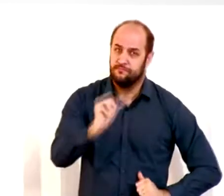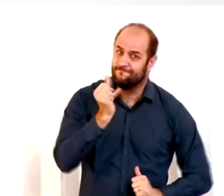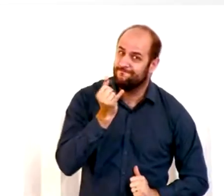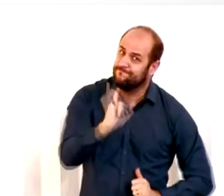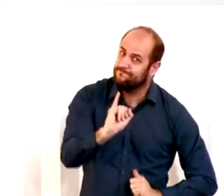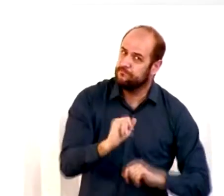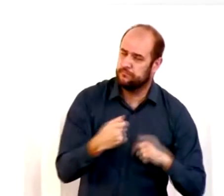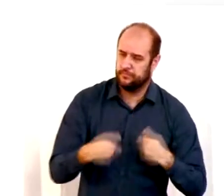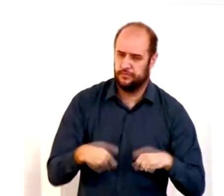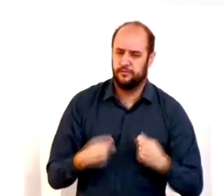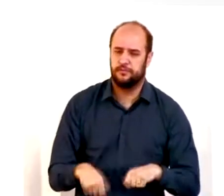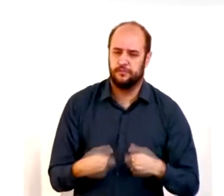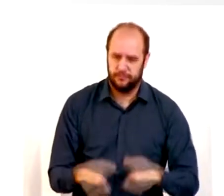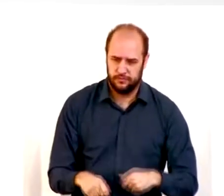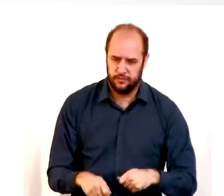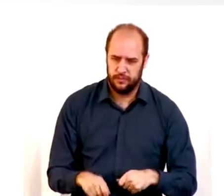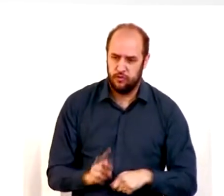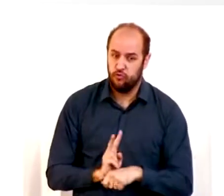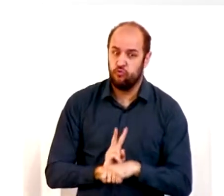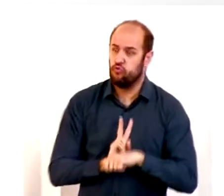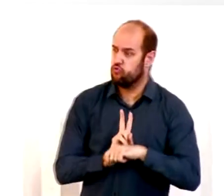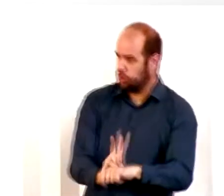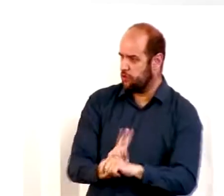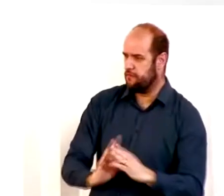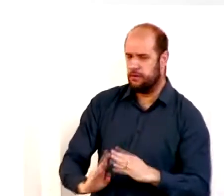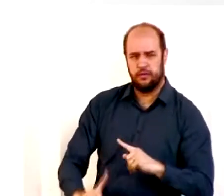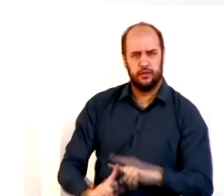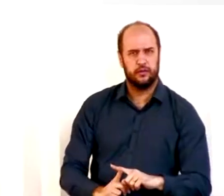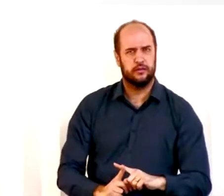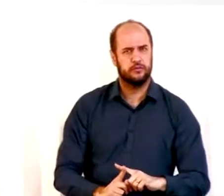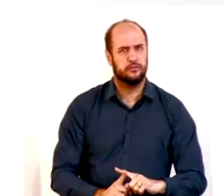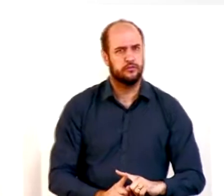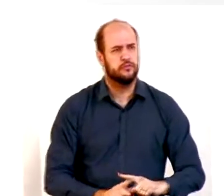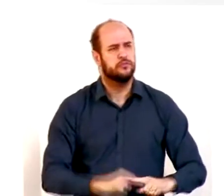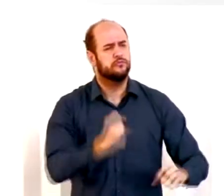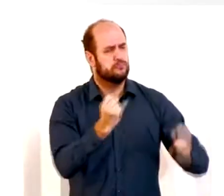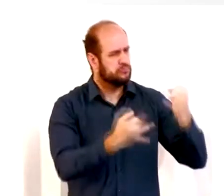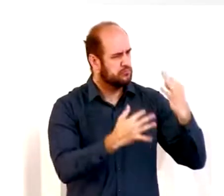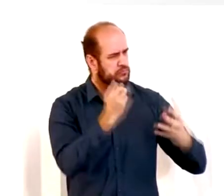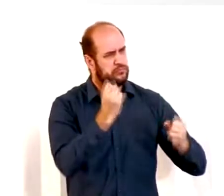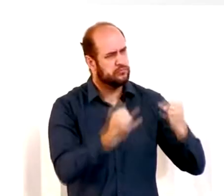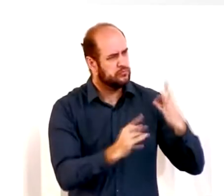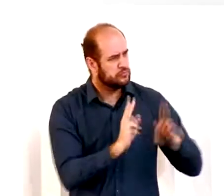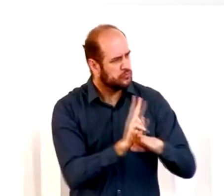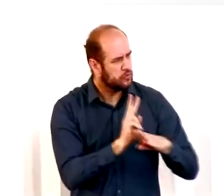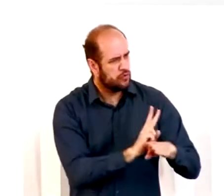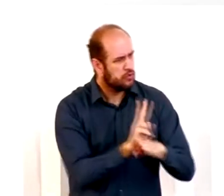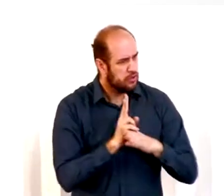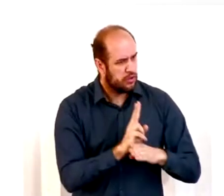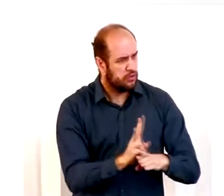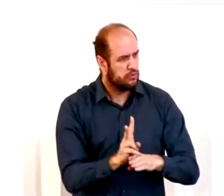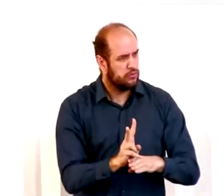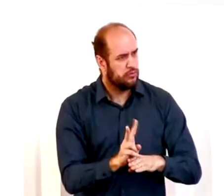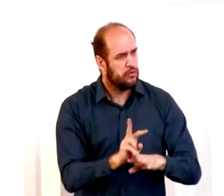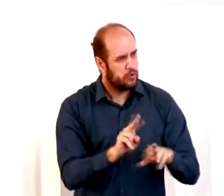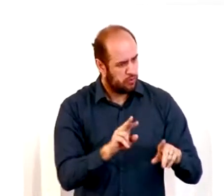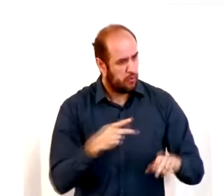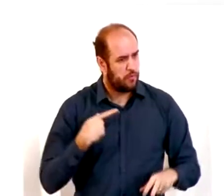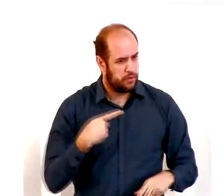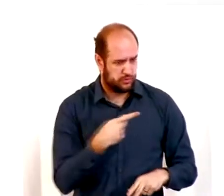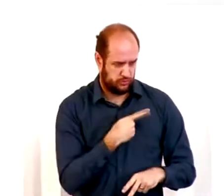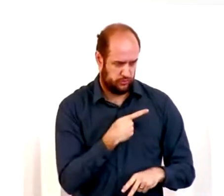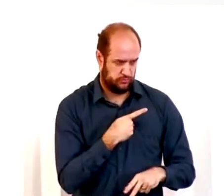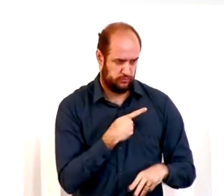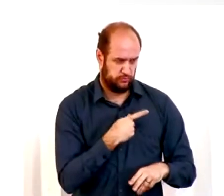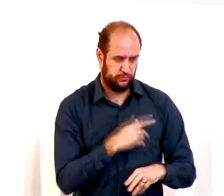preciso, defenda essa igreja, é o senso de apologética, ou seja, pastoreie de maneira